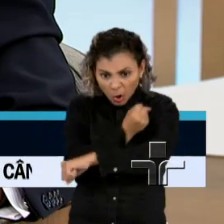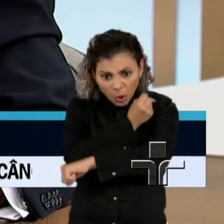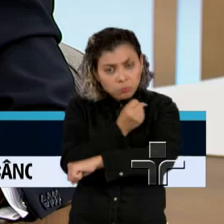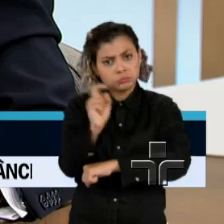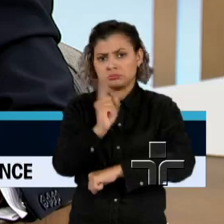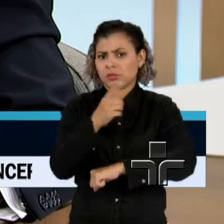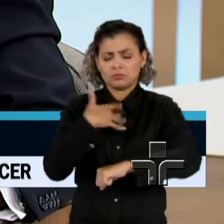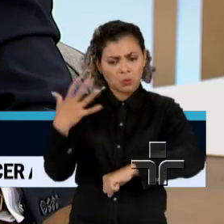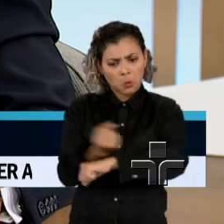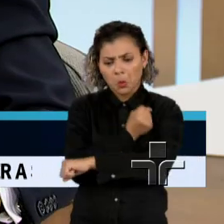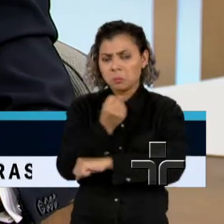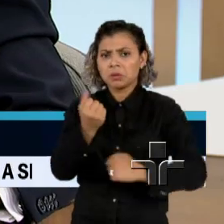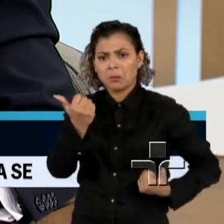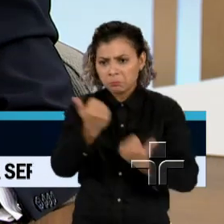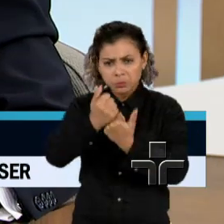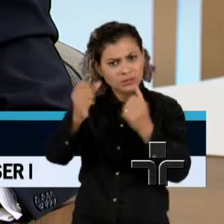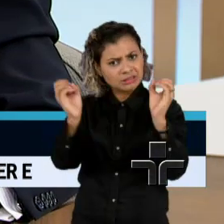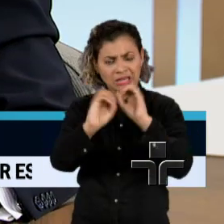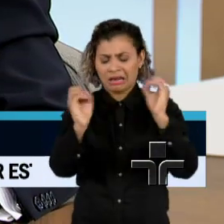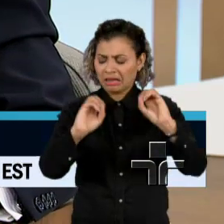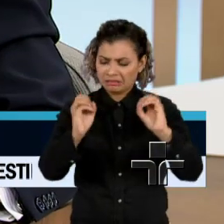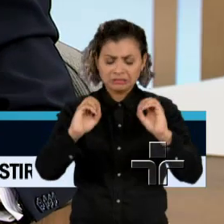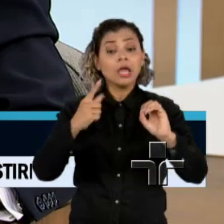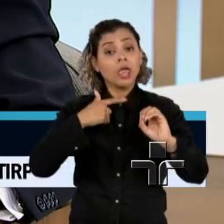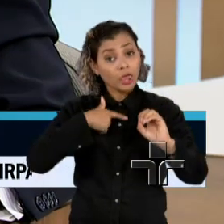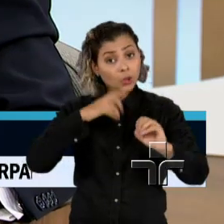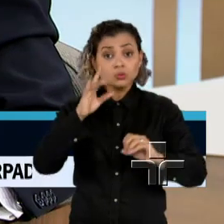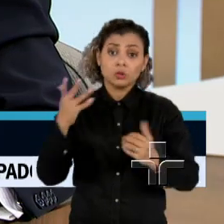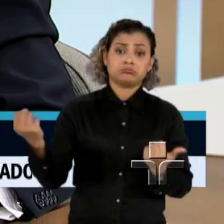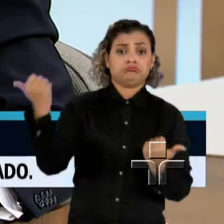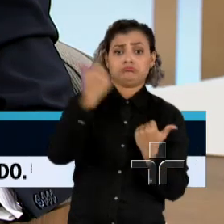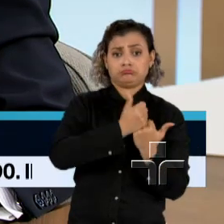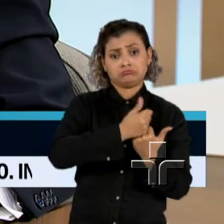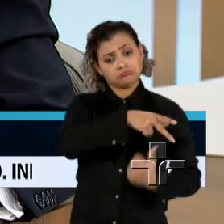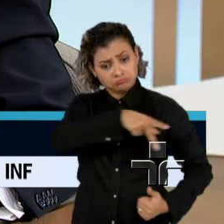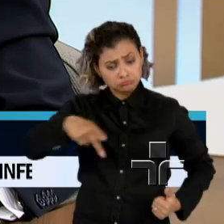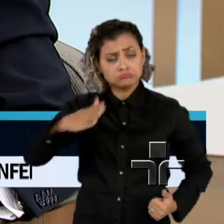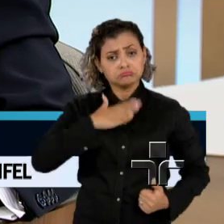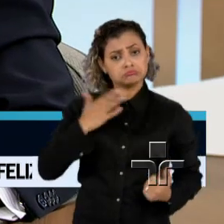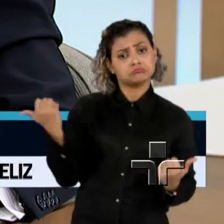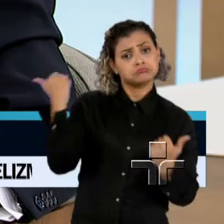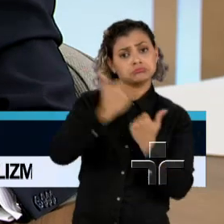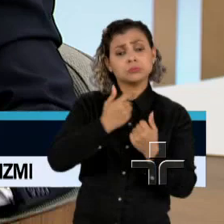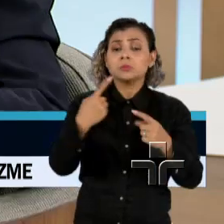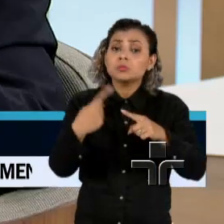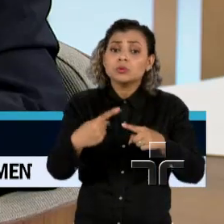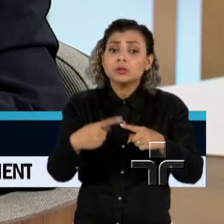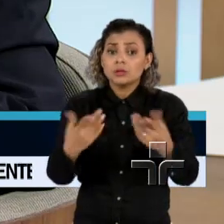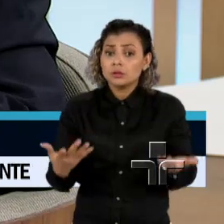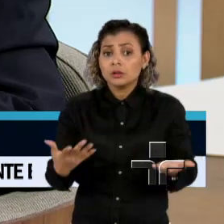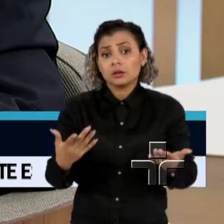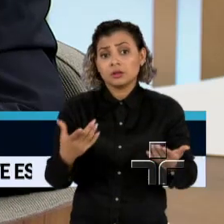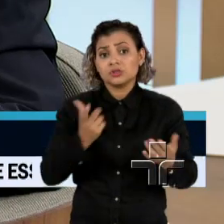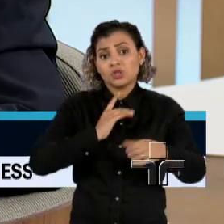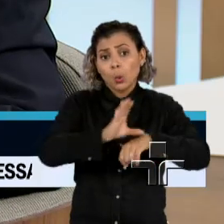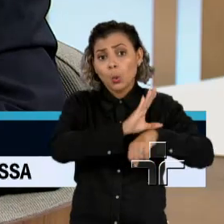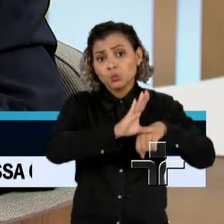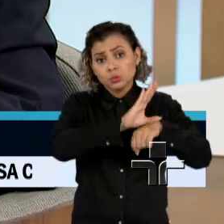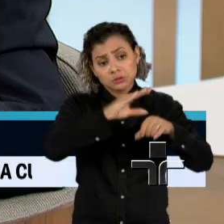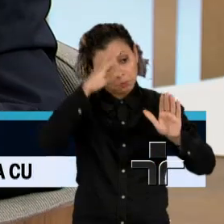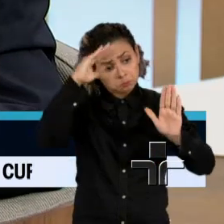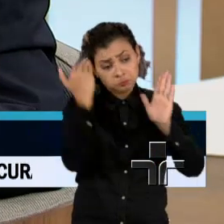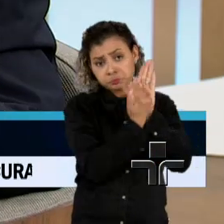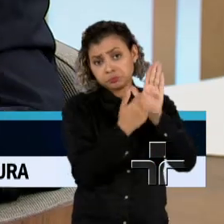Apenas fui, digamos assim, assumi a presidência da República pela via não só constitucional,